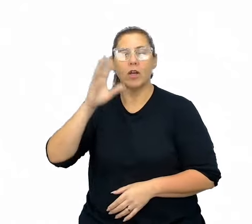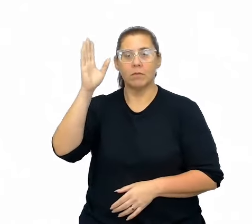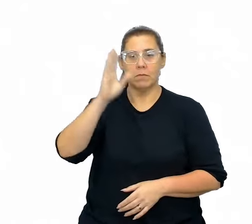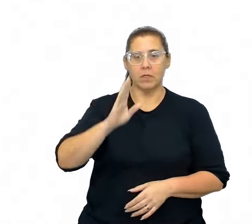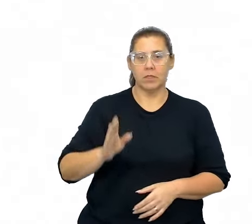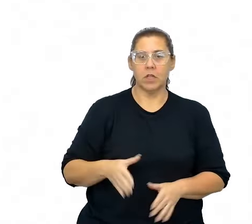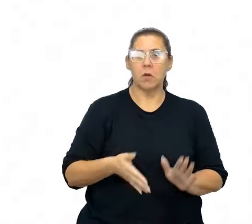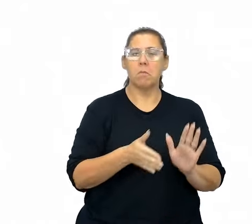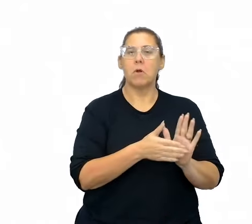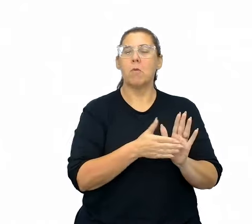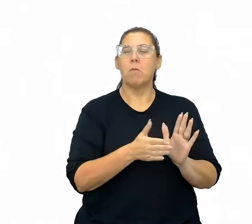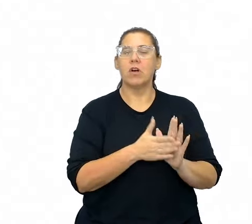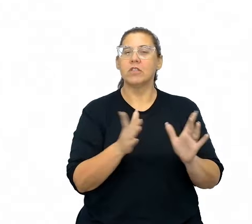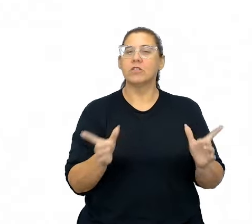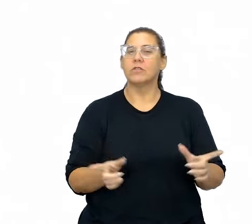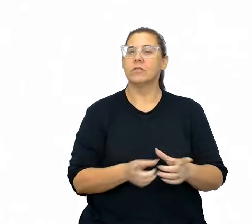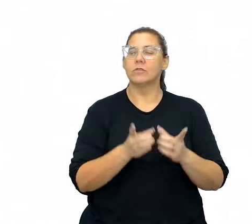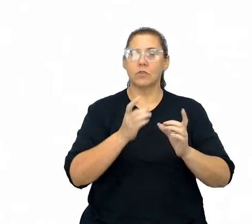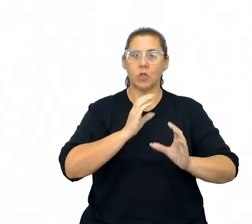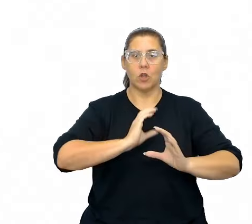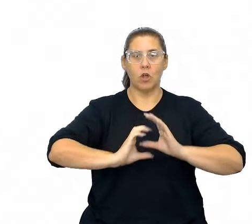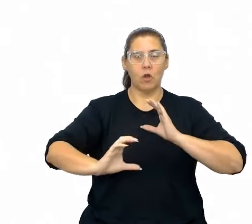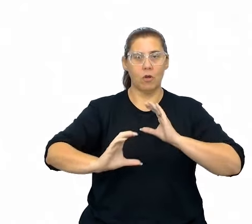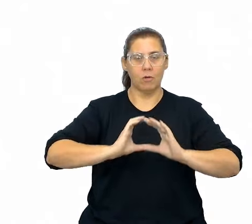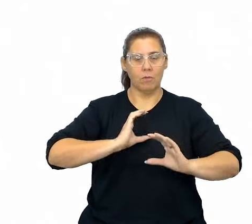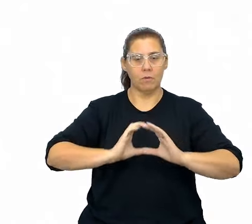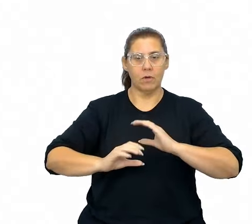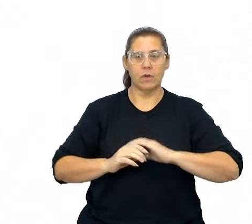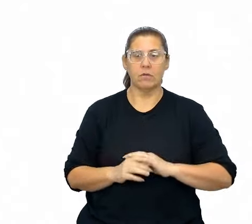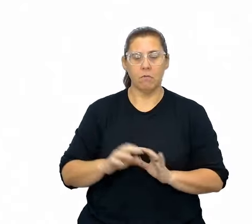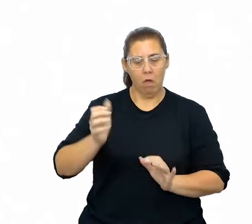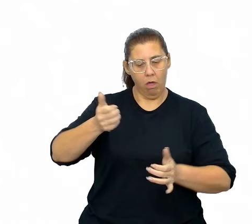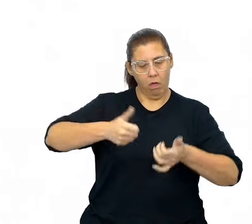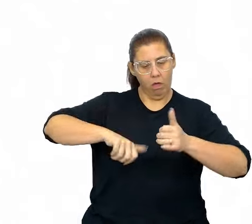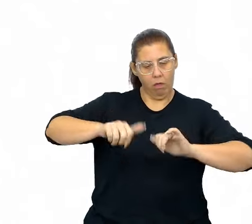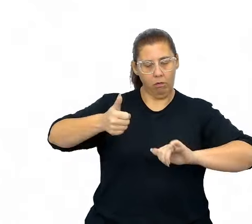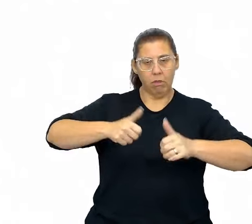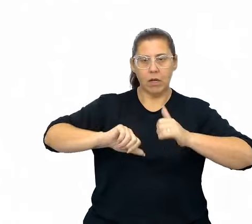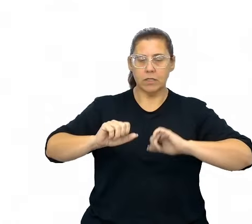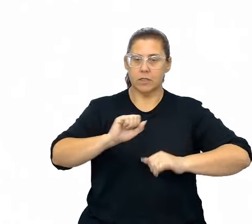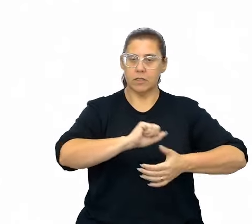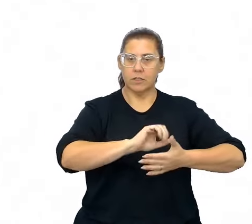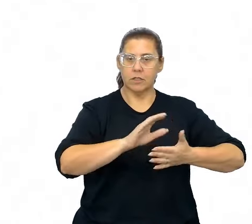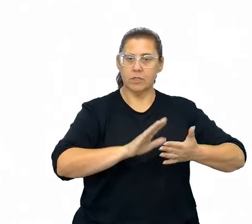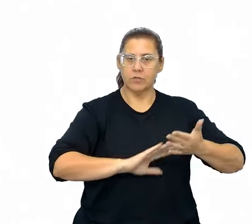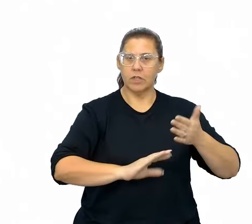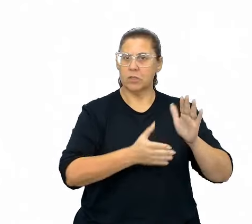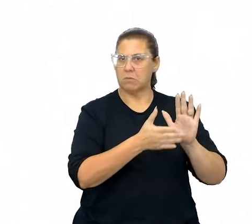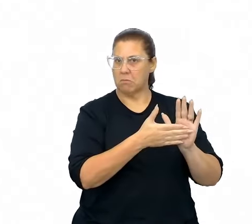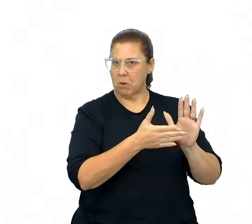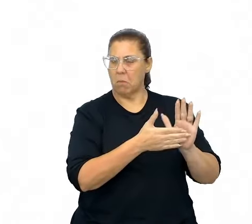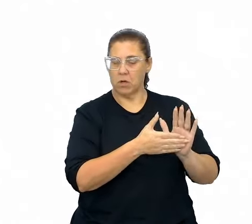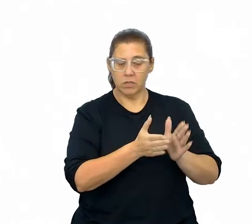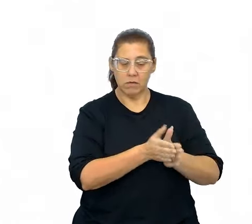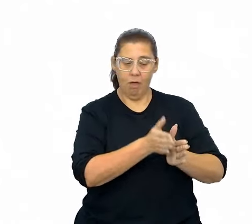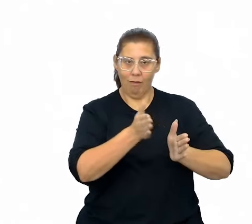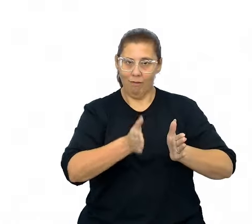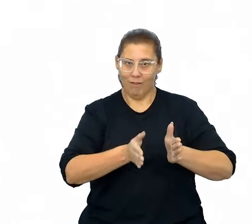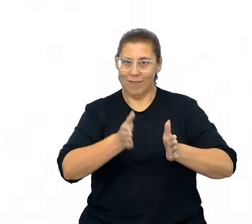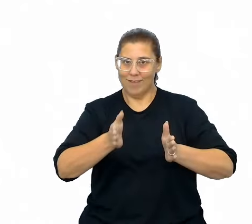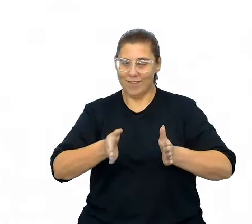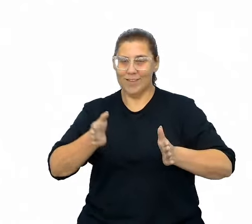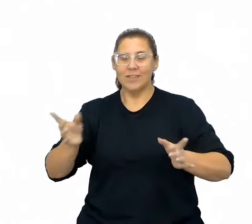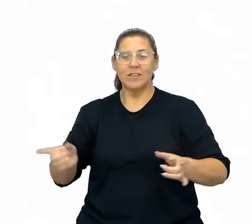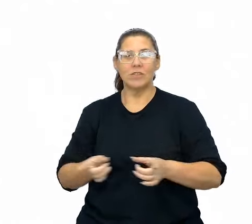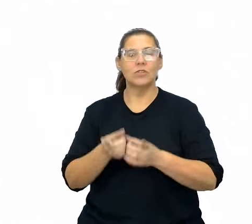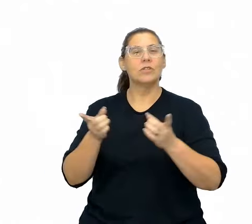propósitos didático e comunicativo, analisar algumas das atividades propostas na sequência didática,